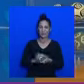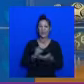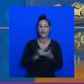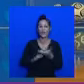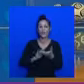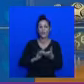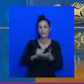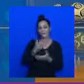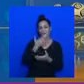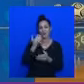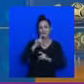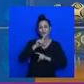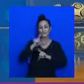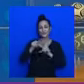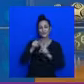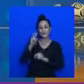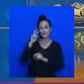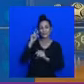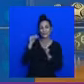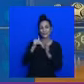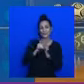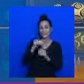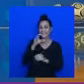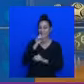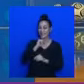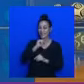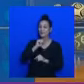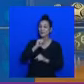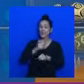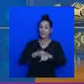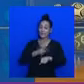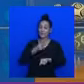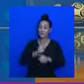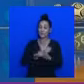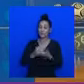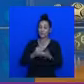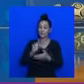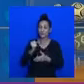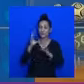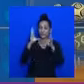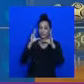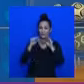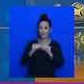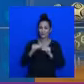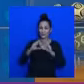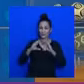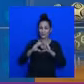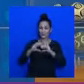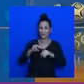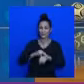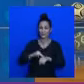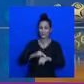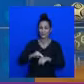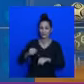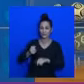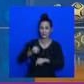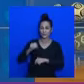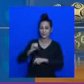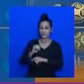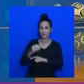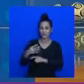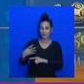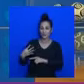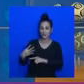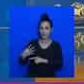Loto Fácil, com sorteios de segunda a sábado, sempre a partir das 8 da noite. Bola marrom